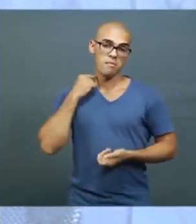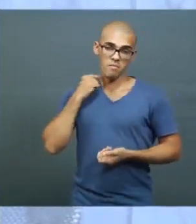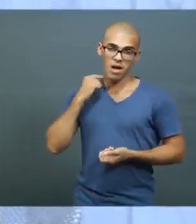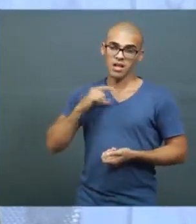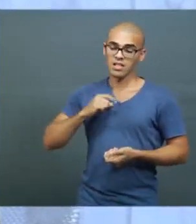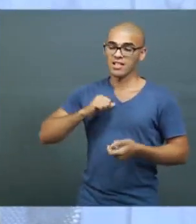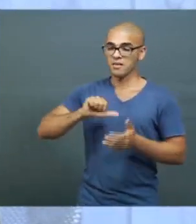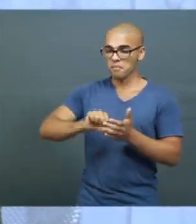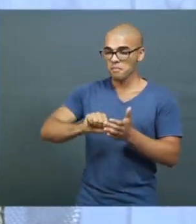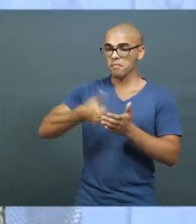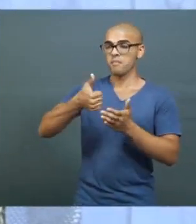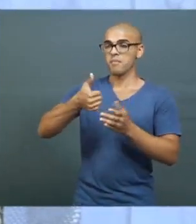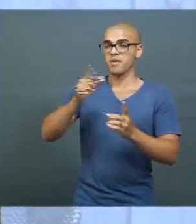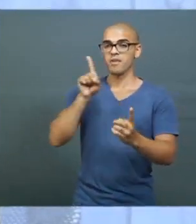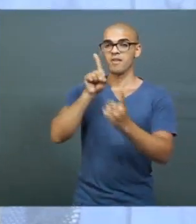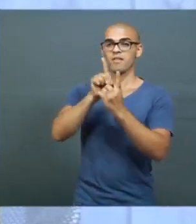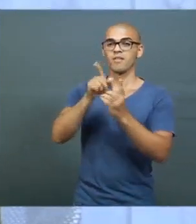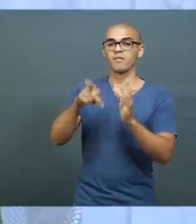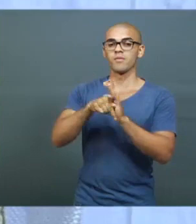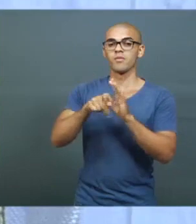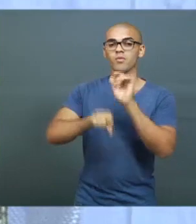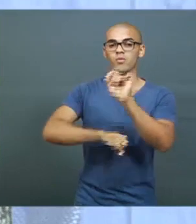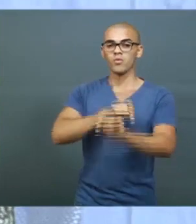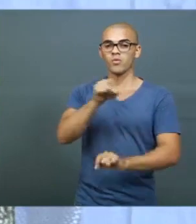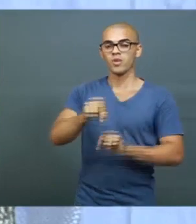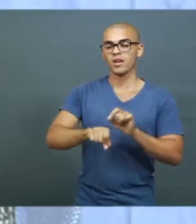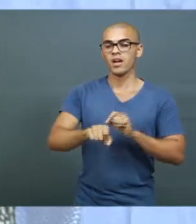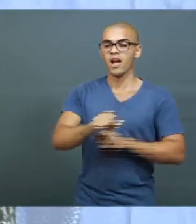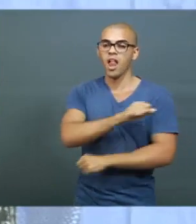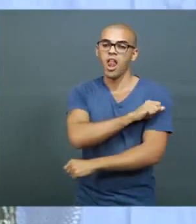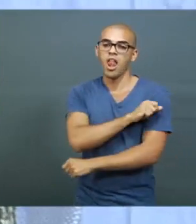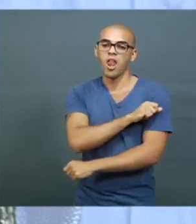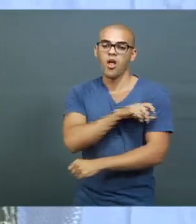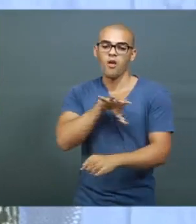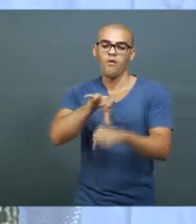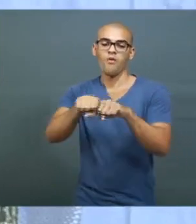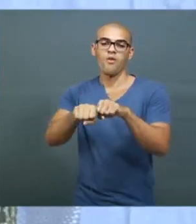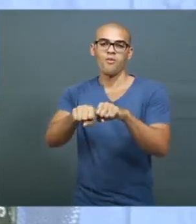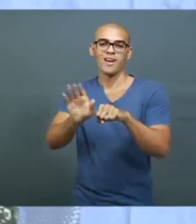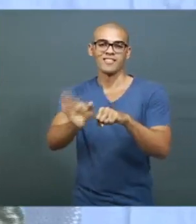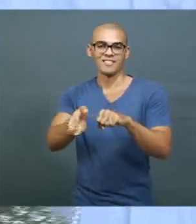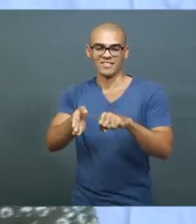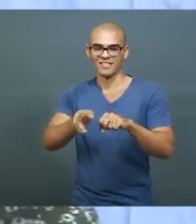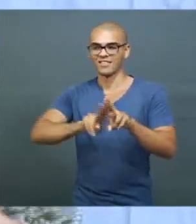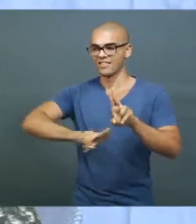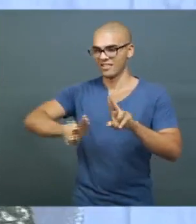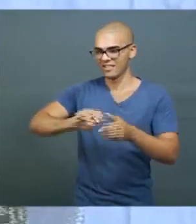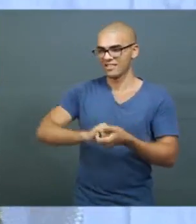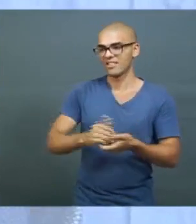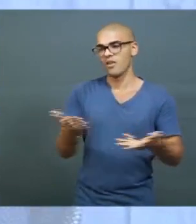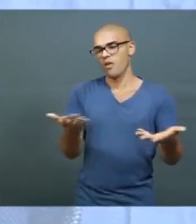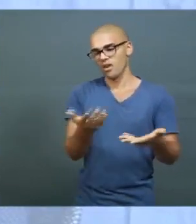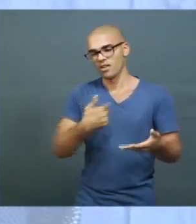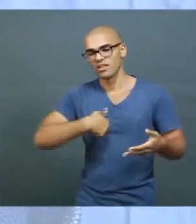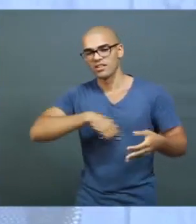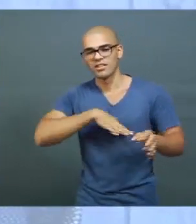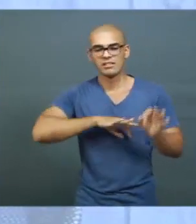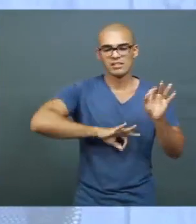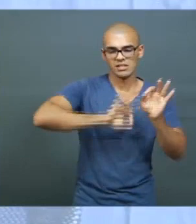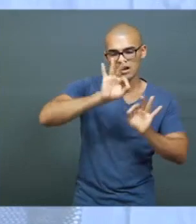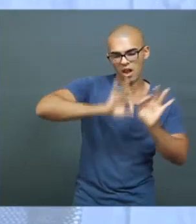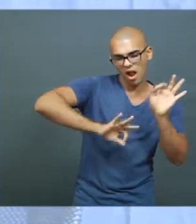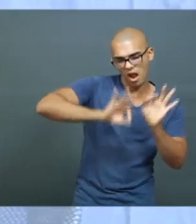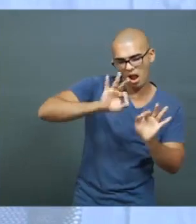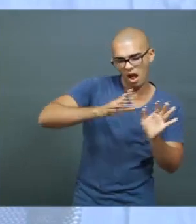UFO. E nós estamos convidando, né, nesse momento, ainda estamos fazendo os convites, preenchendo um formulário com dados para a